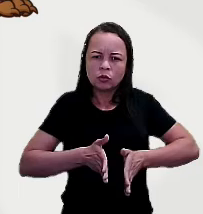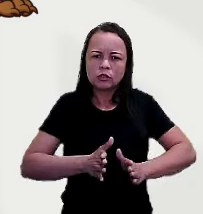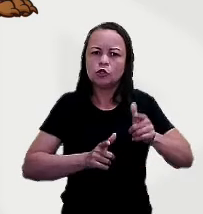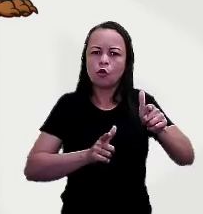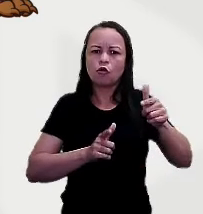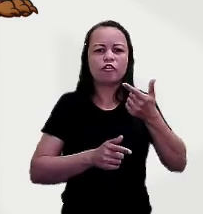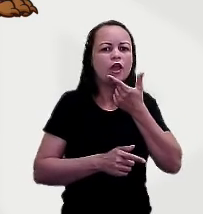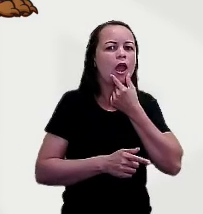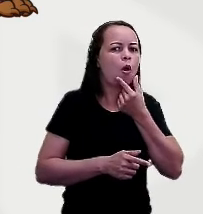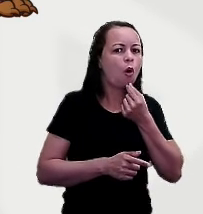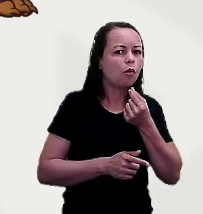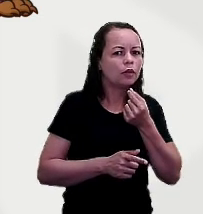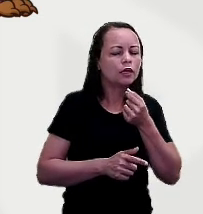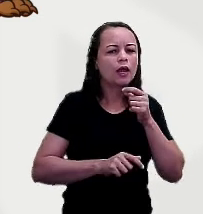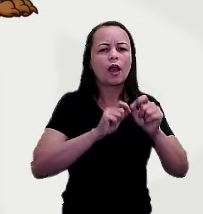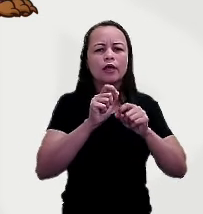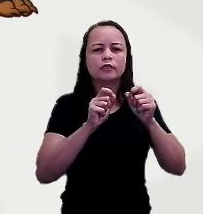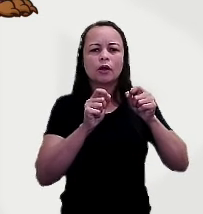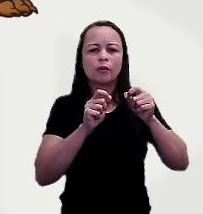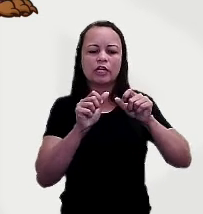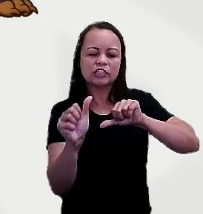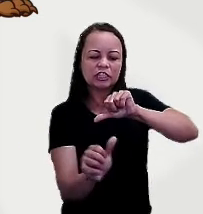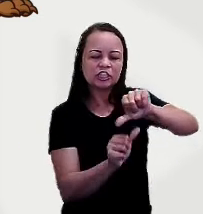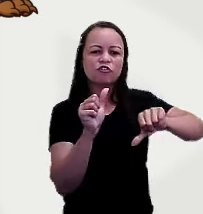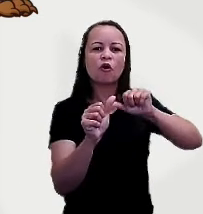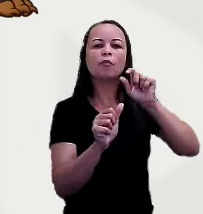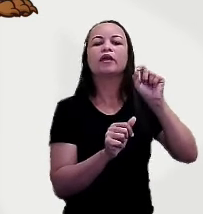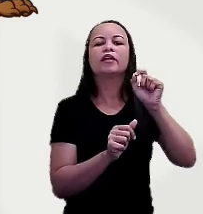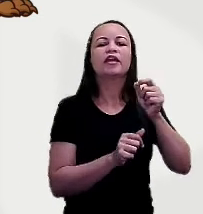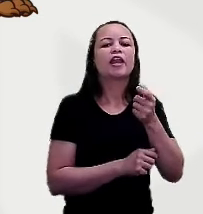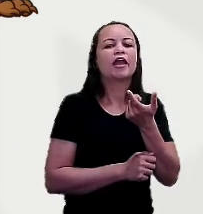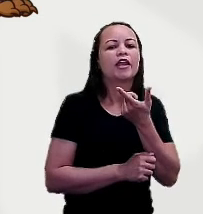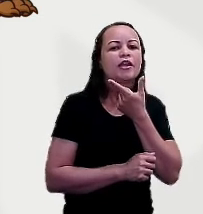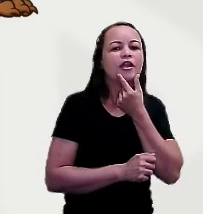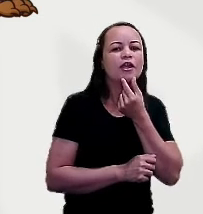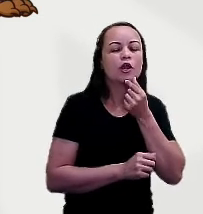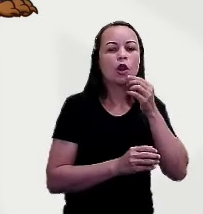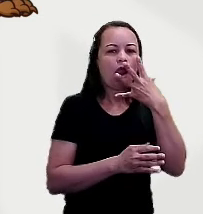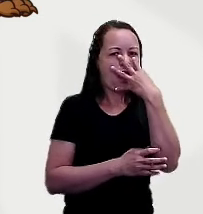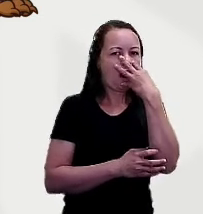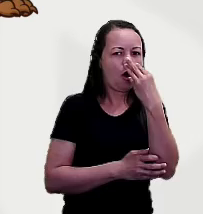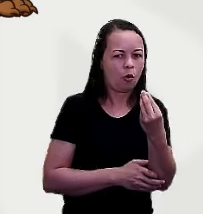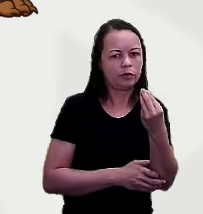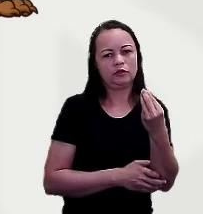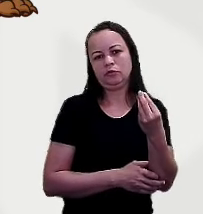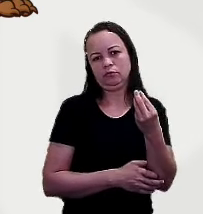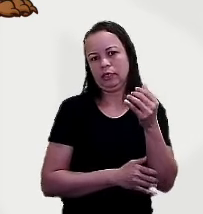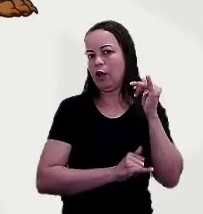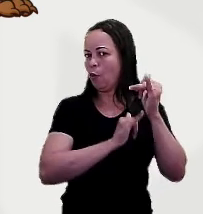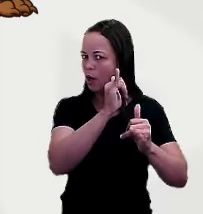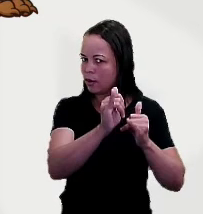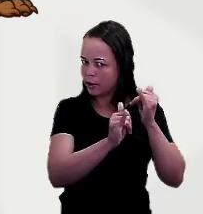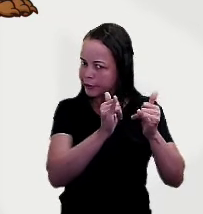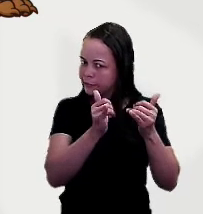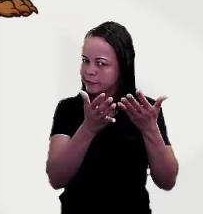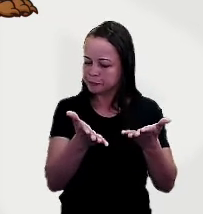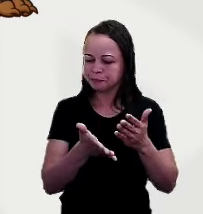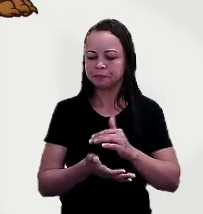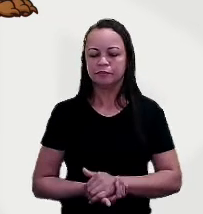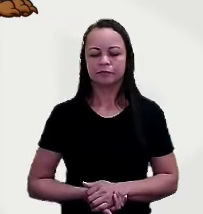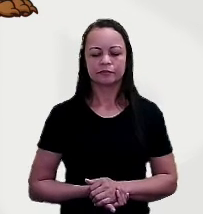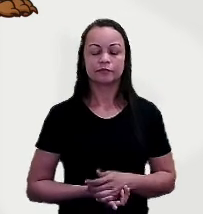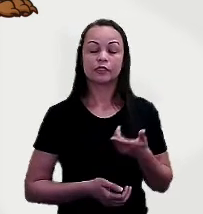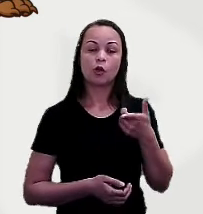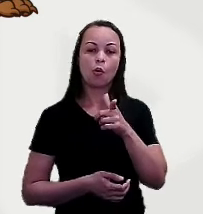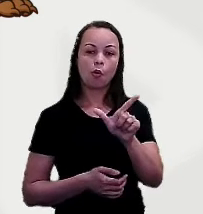Então a lenda diz que ele vira lobisomem, tá, gente? Isso é a lenda que fala. Outra versão diz também